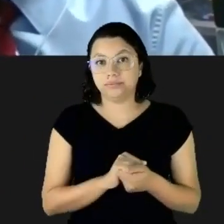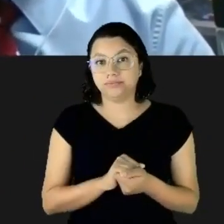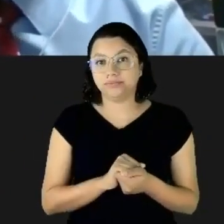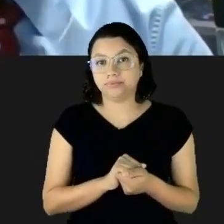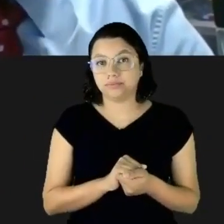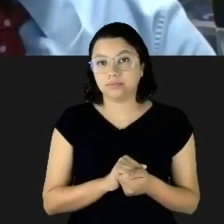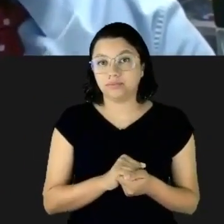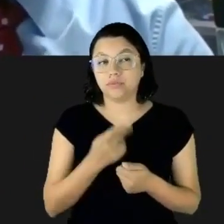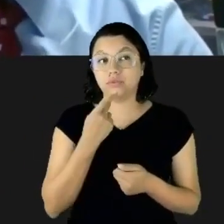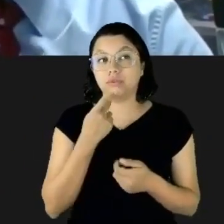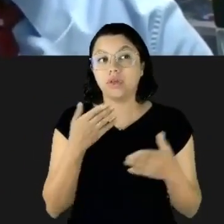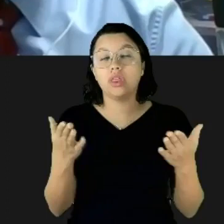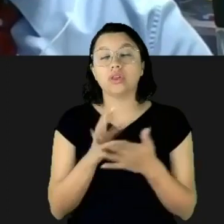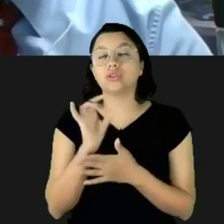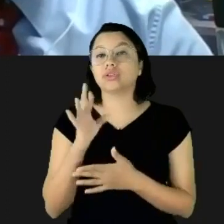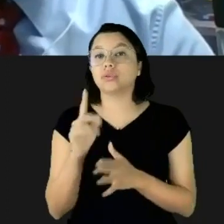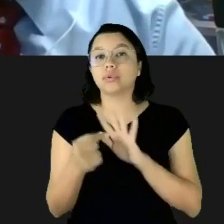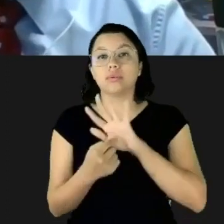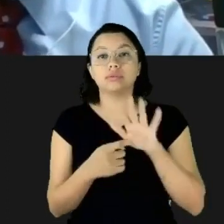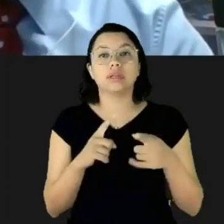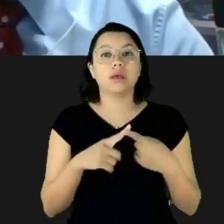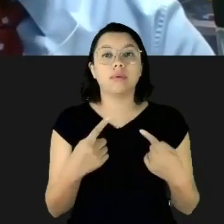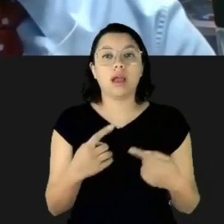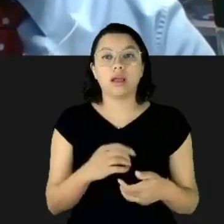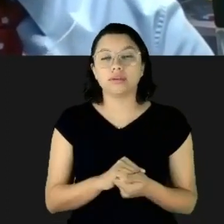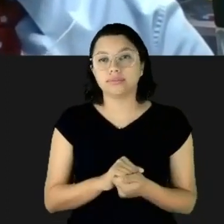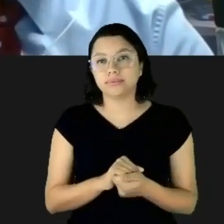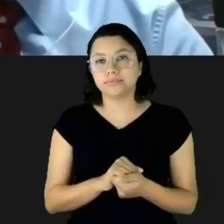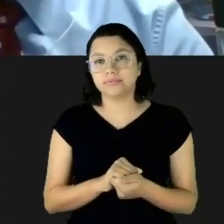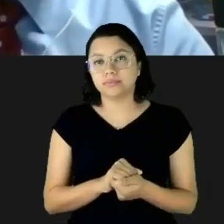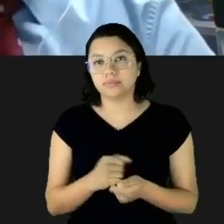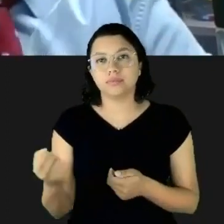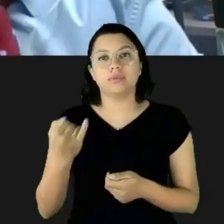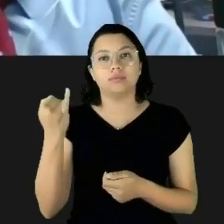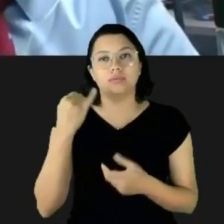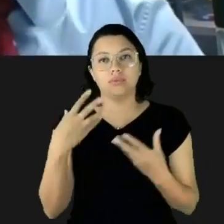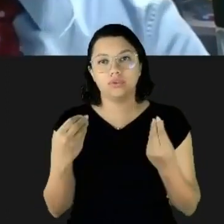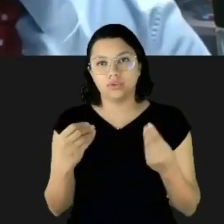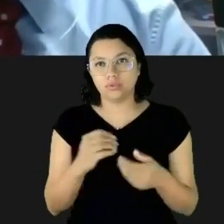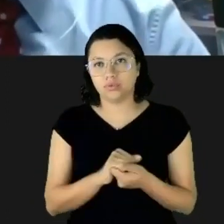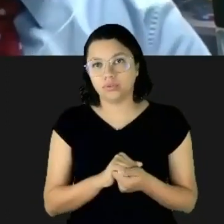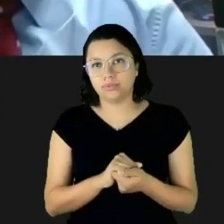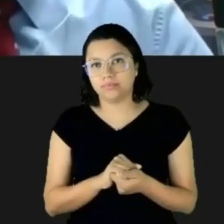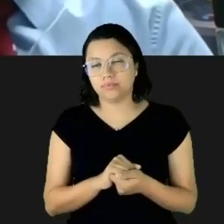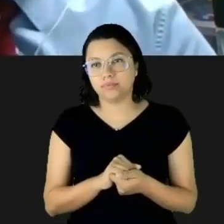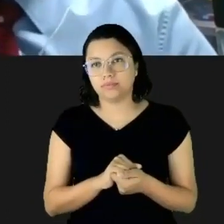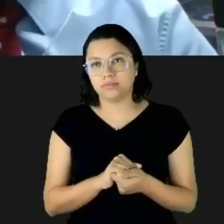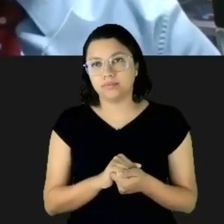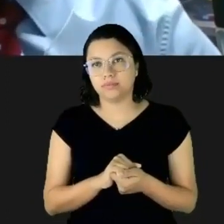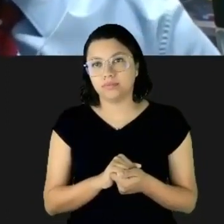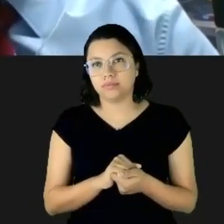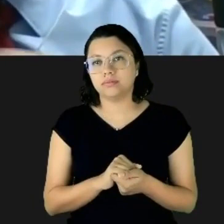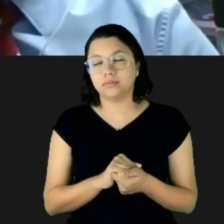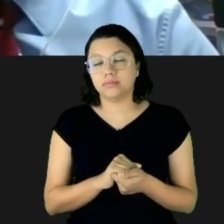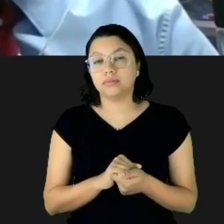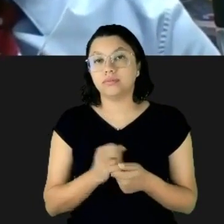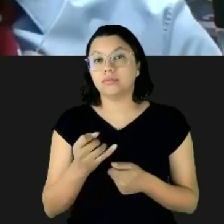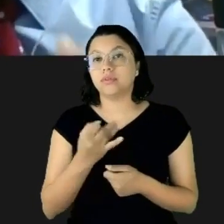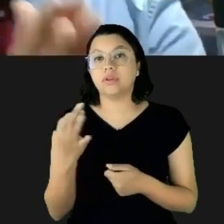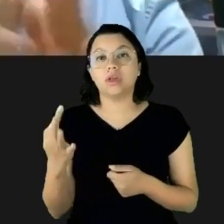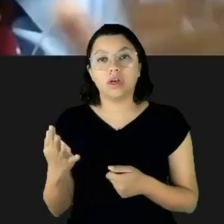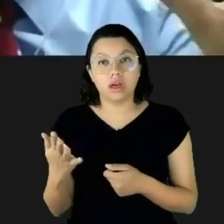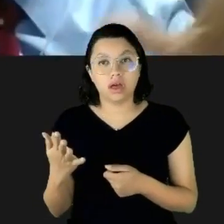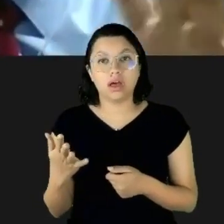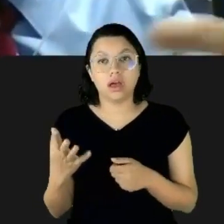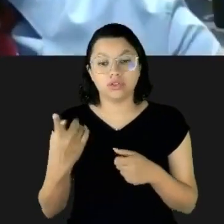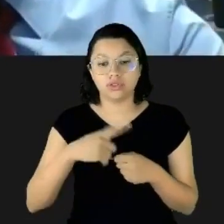Coloquei aqui só para realçar, mas ele é muito importante. As métricas e dados do processo é aquilo